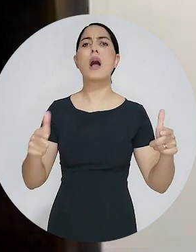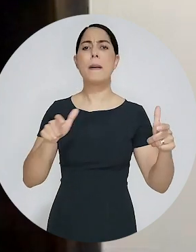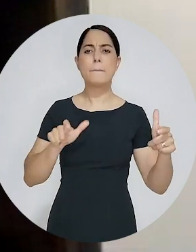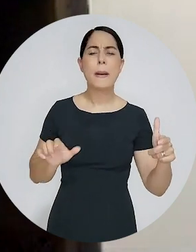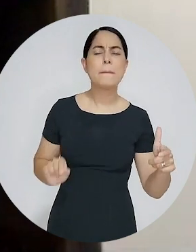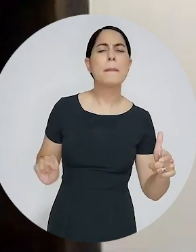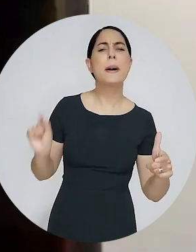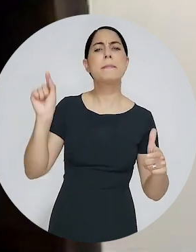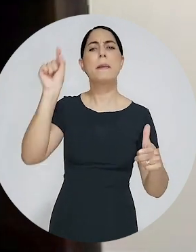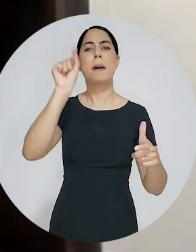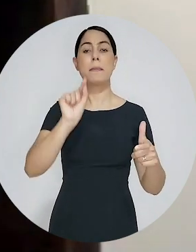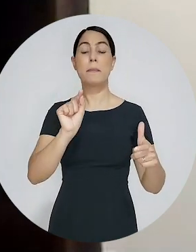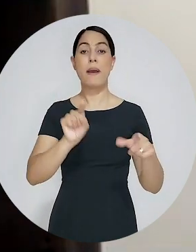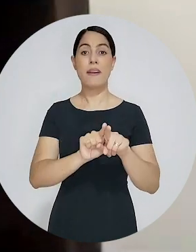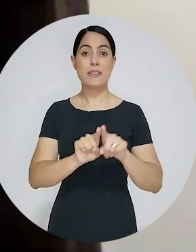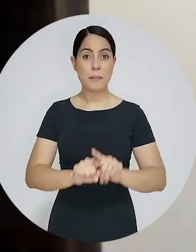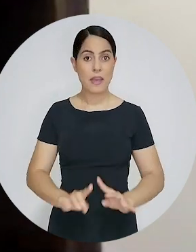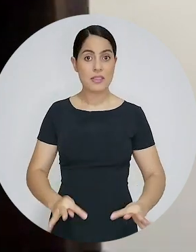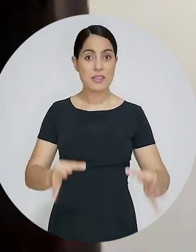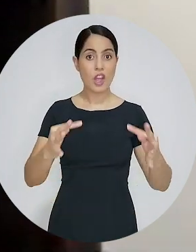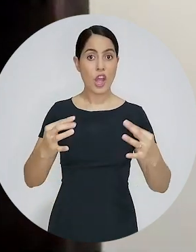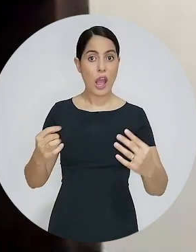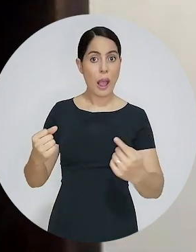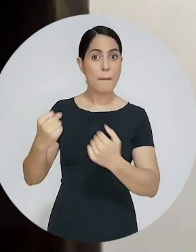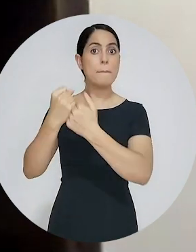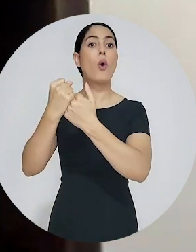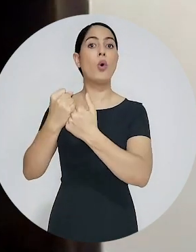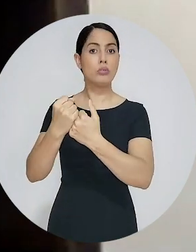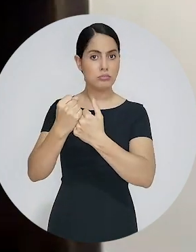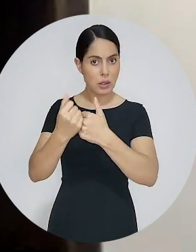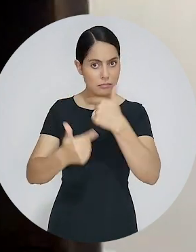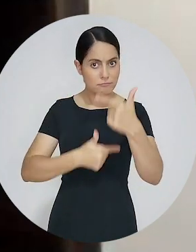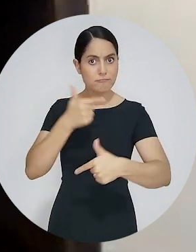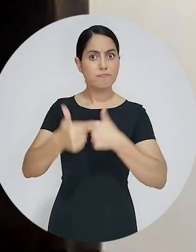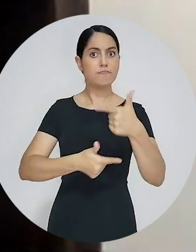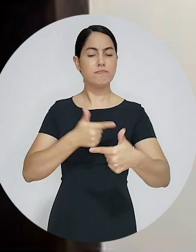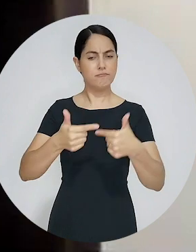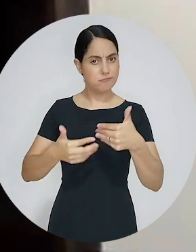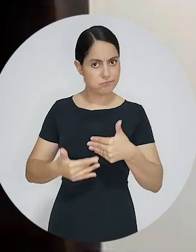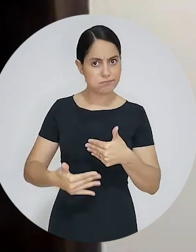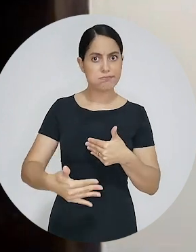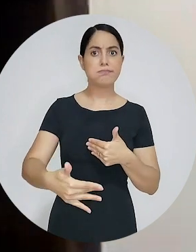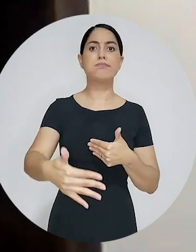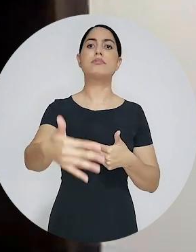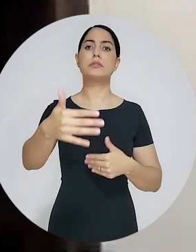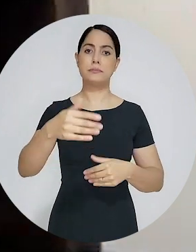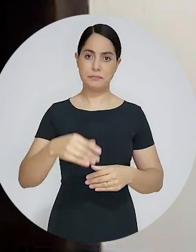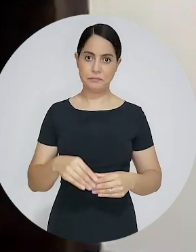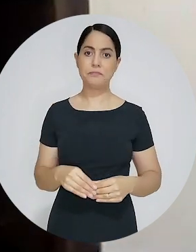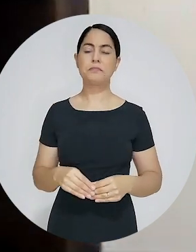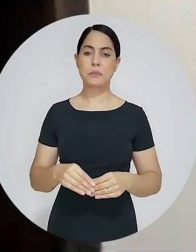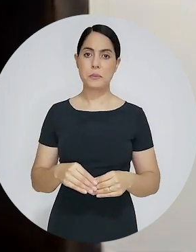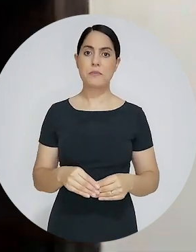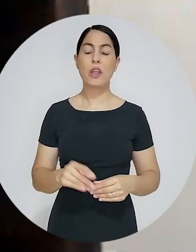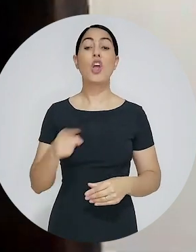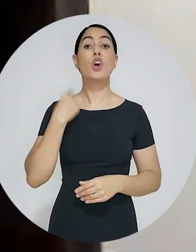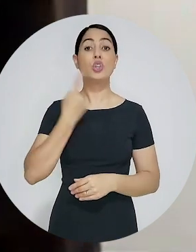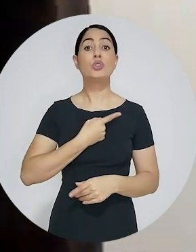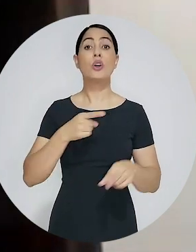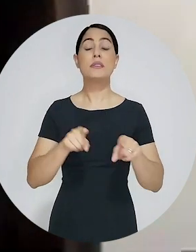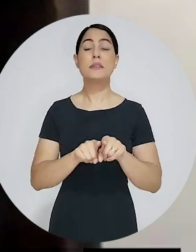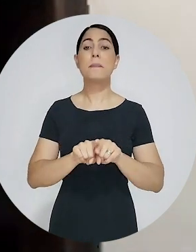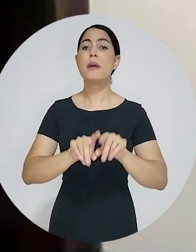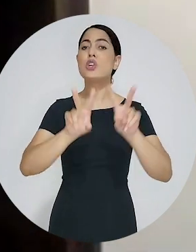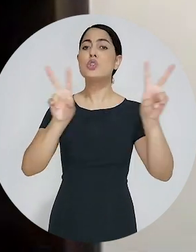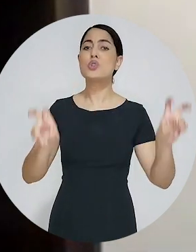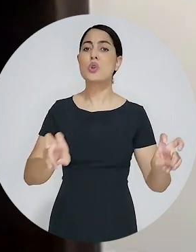ser ampliada fisicamente e a tecnologia há de dar suporte e potência a este funcionamento físico